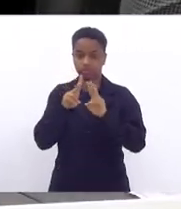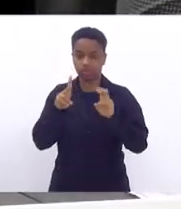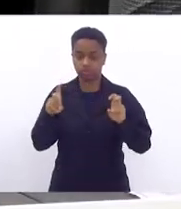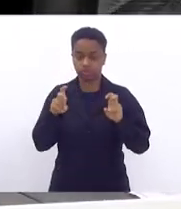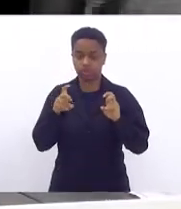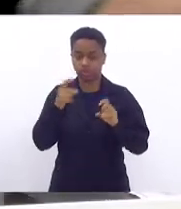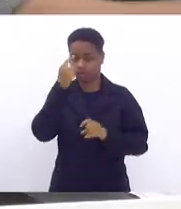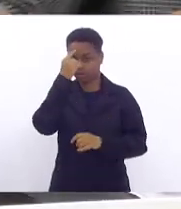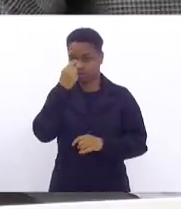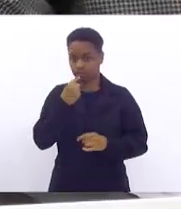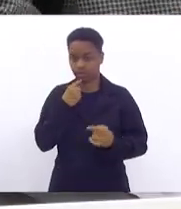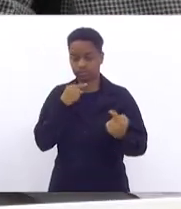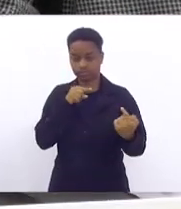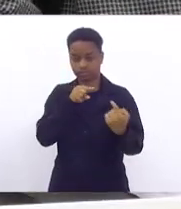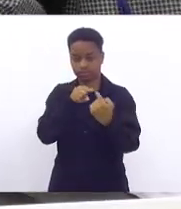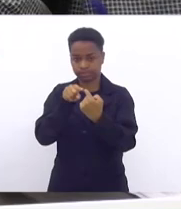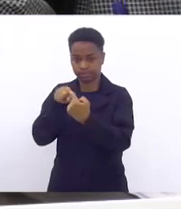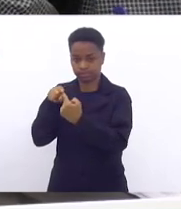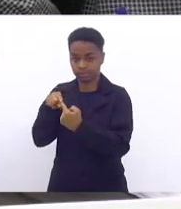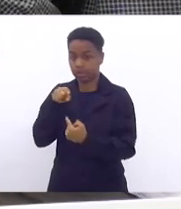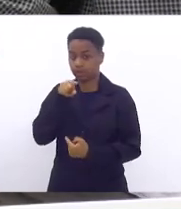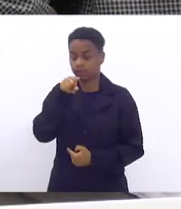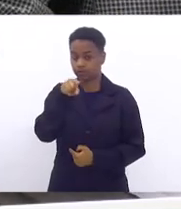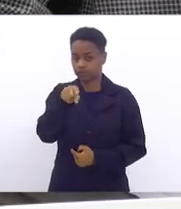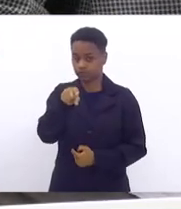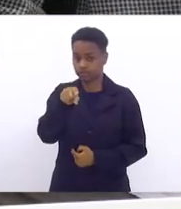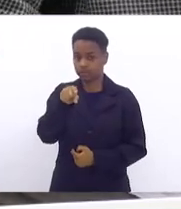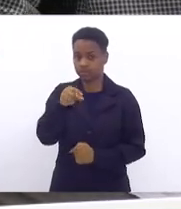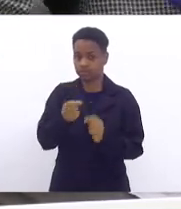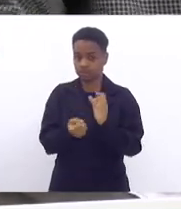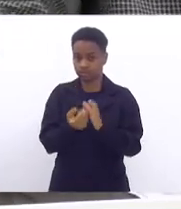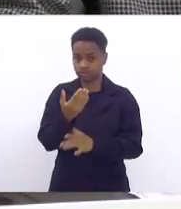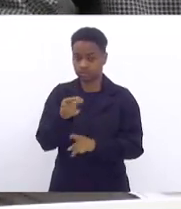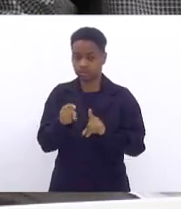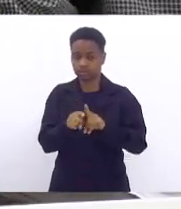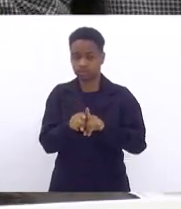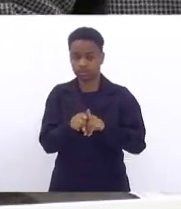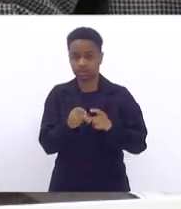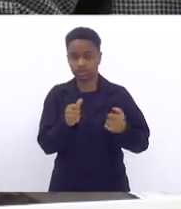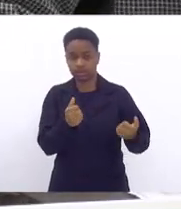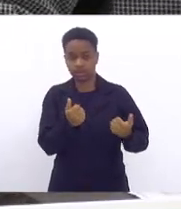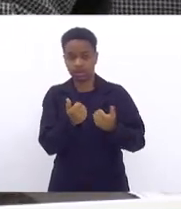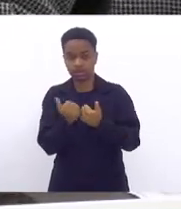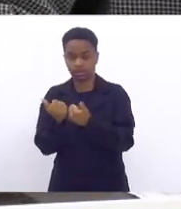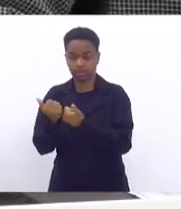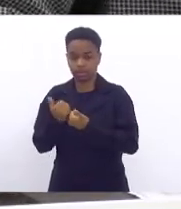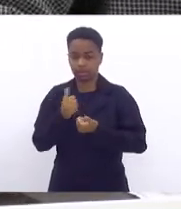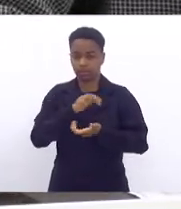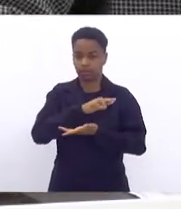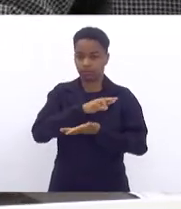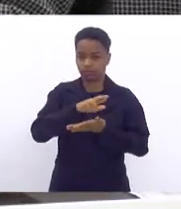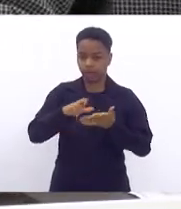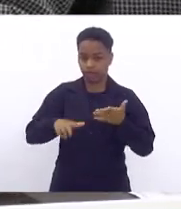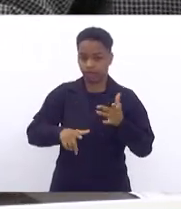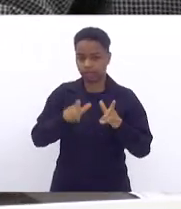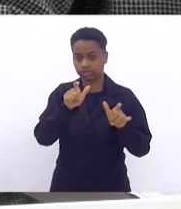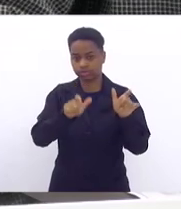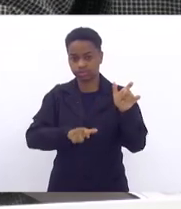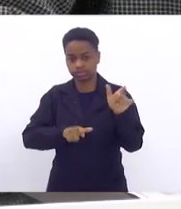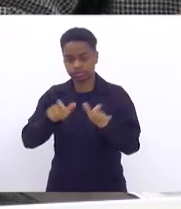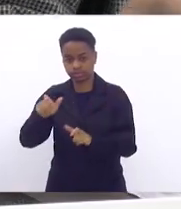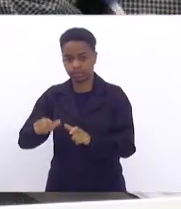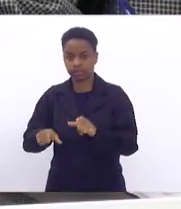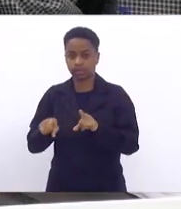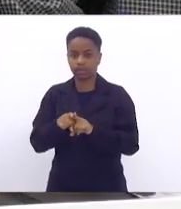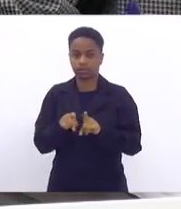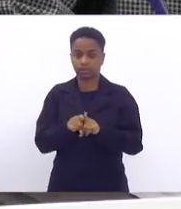Fotográfico. E que Vossa Excelência produziu, com apoio de vários, inclusive